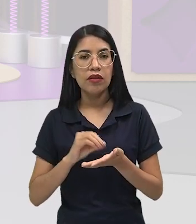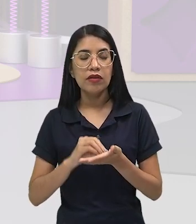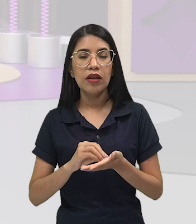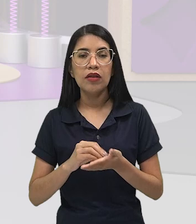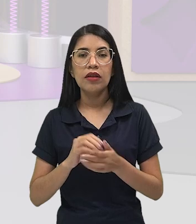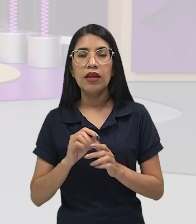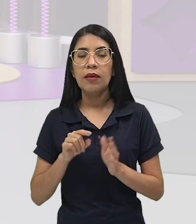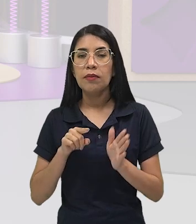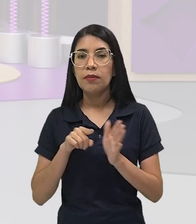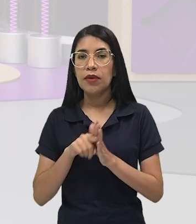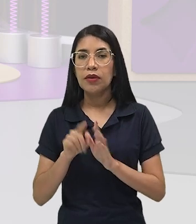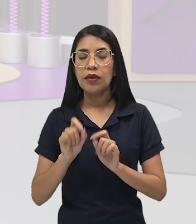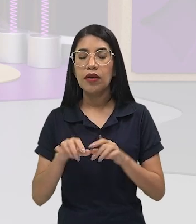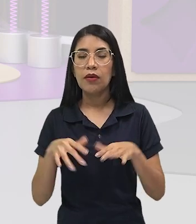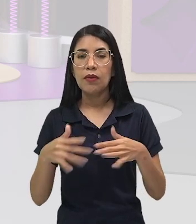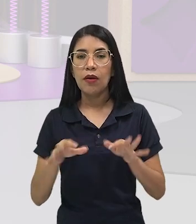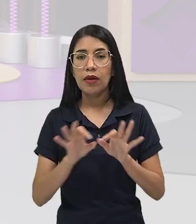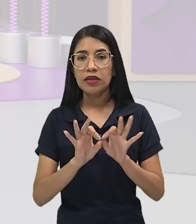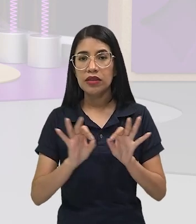a distância percorrida quando